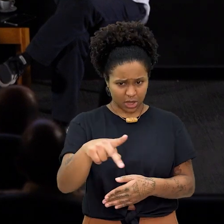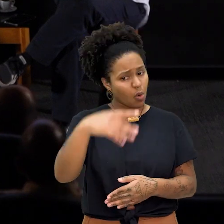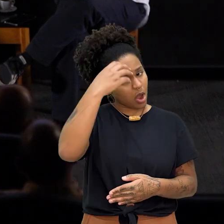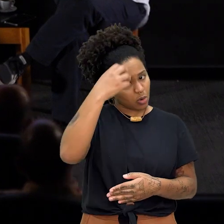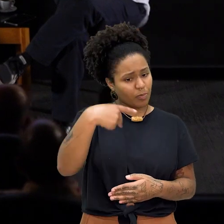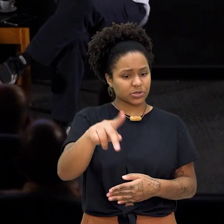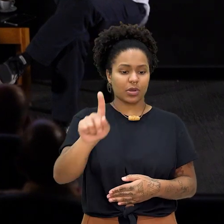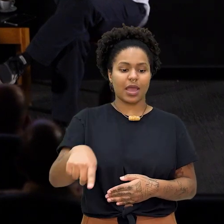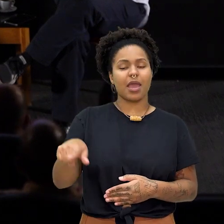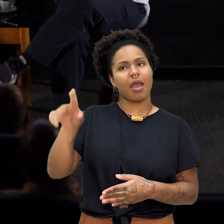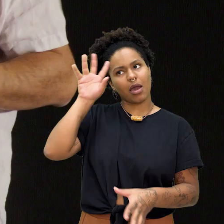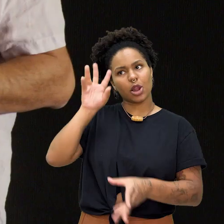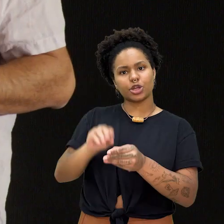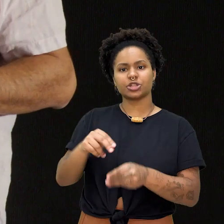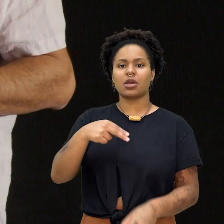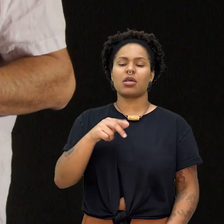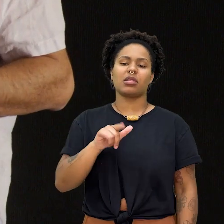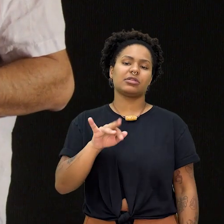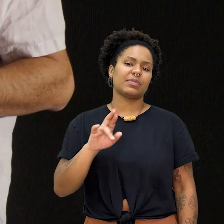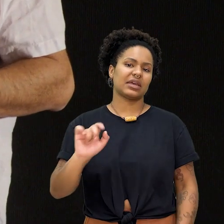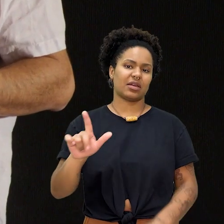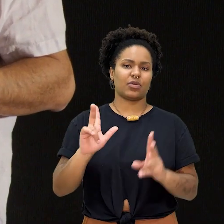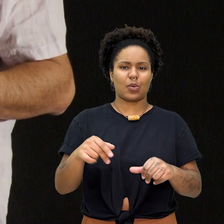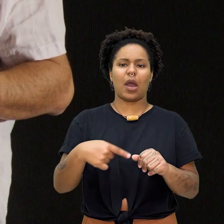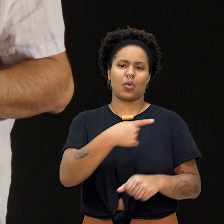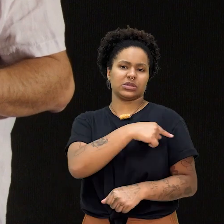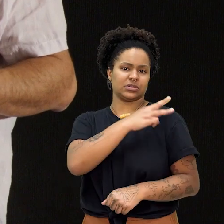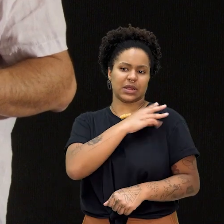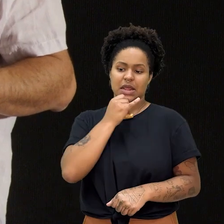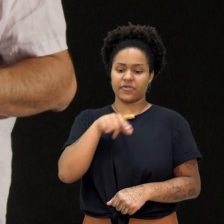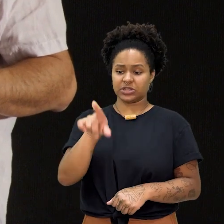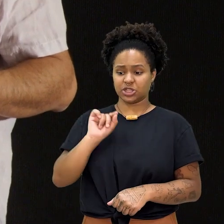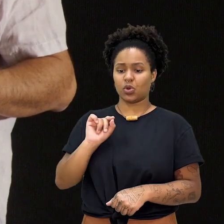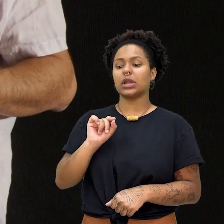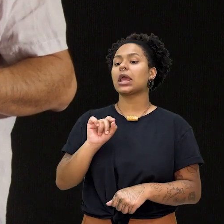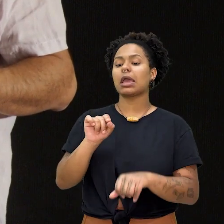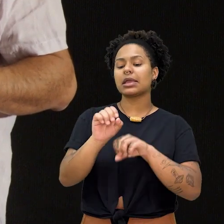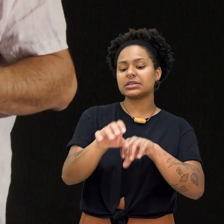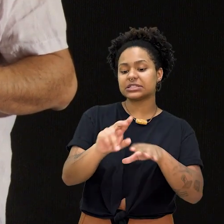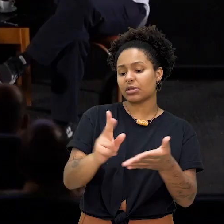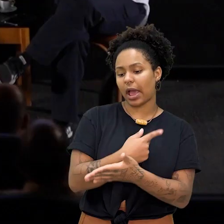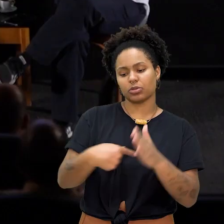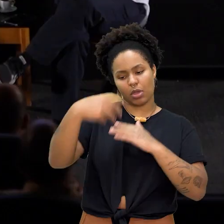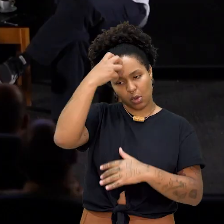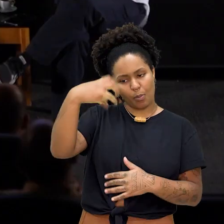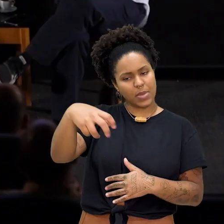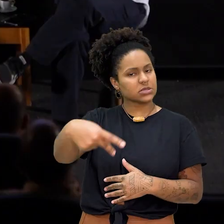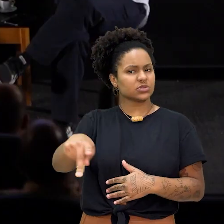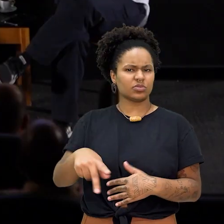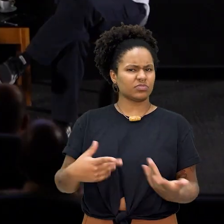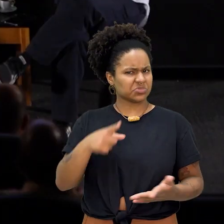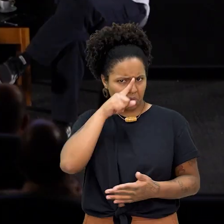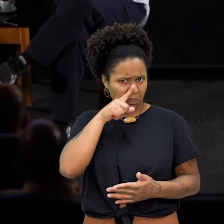lógica neoliberal, né? É a mesma lógica que está no novo ensino médio. Se você escolher a frente de ensino errado, a culpa é sua.